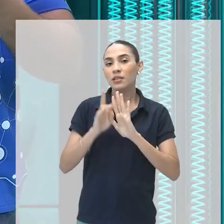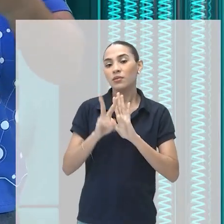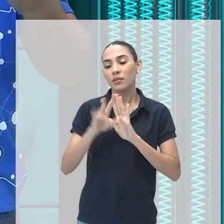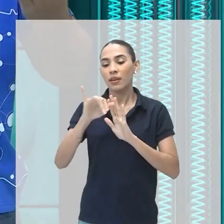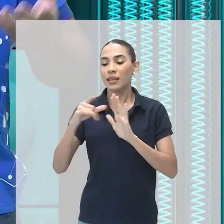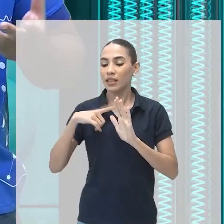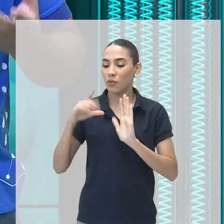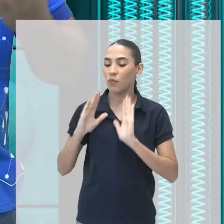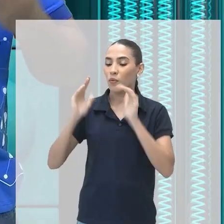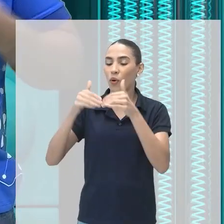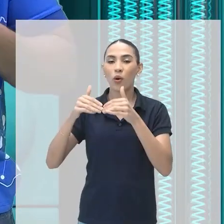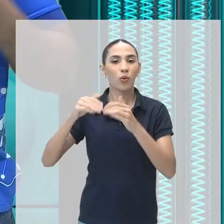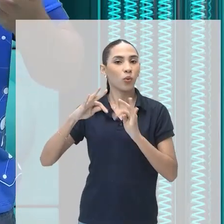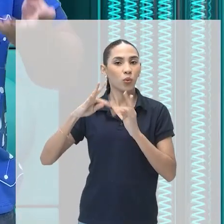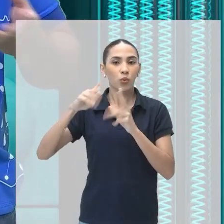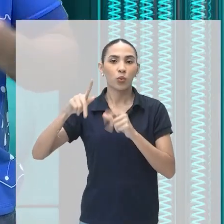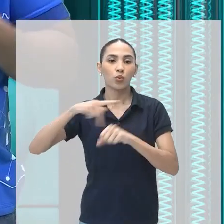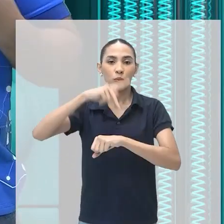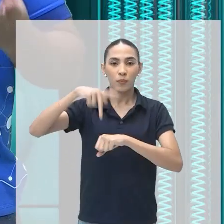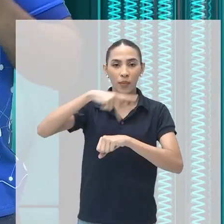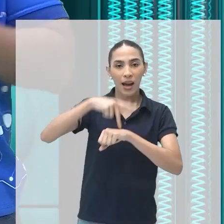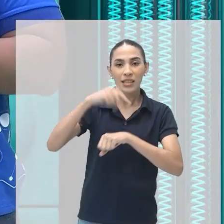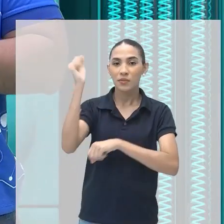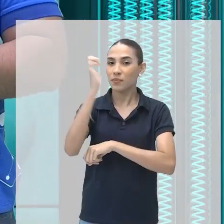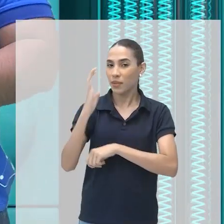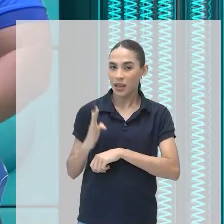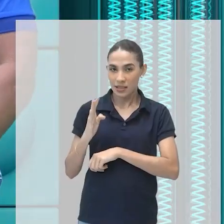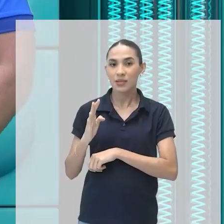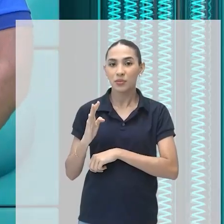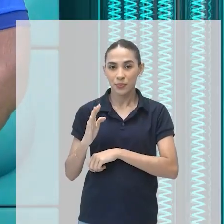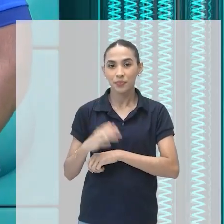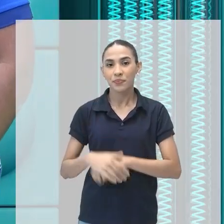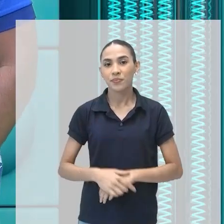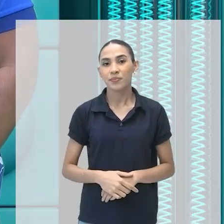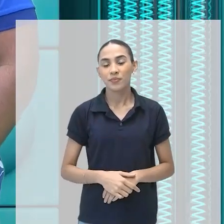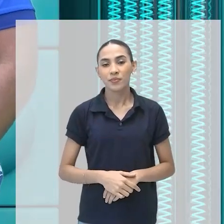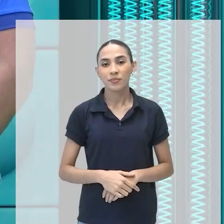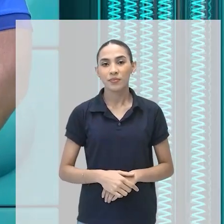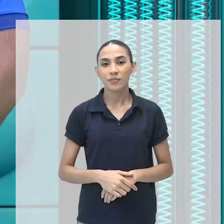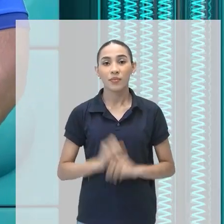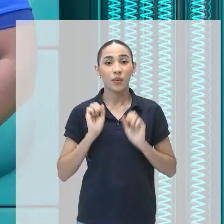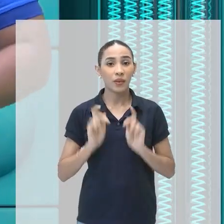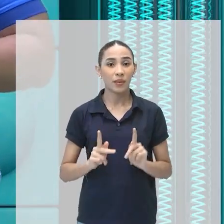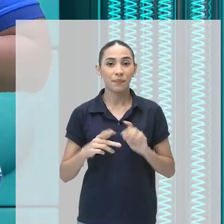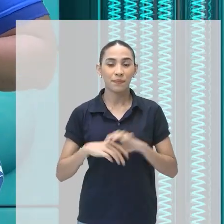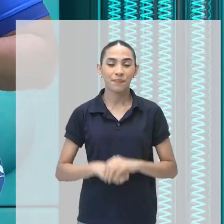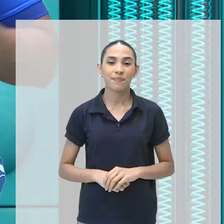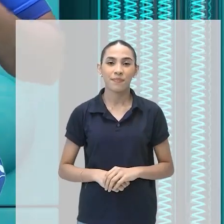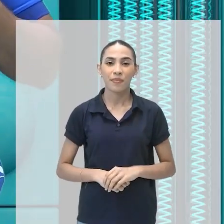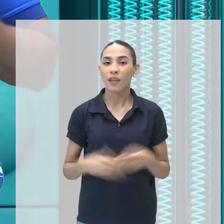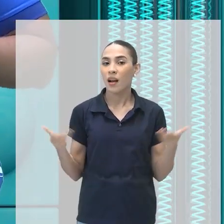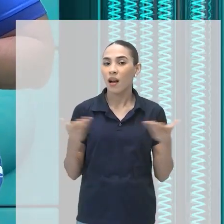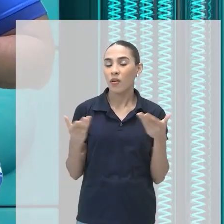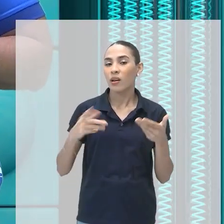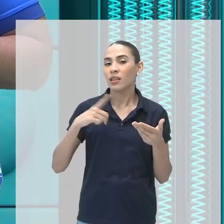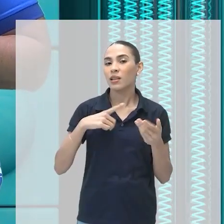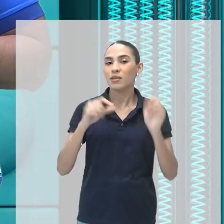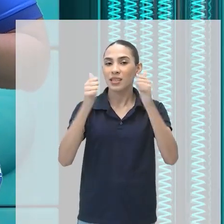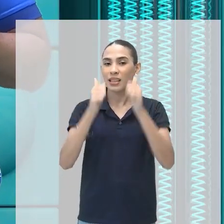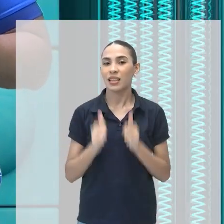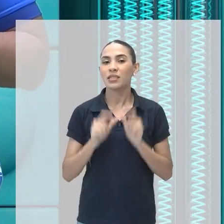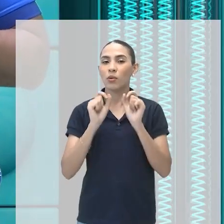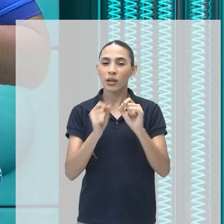voltado para todo o país, para todo o Brasil, para todo cidadão brasileiro. Ok? Agora temos que